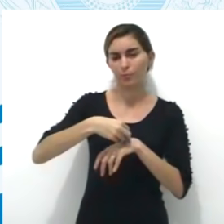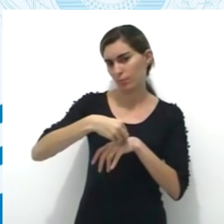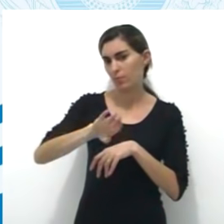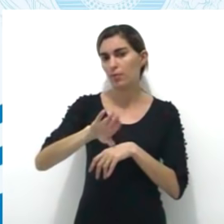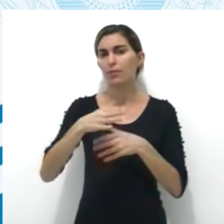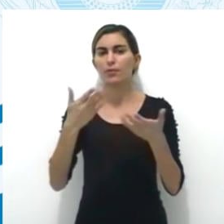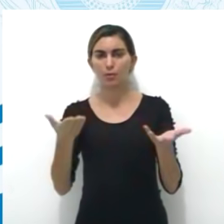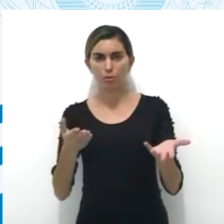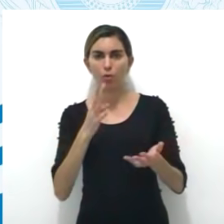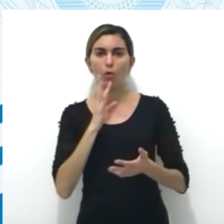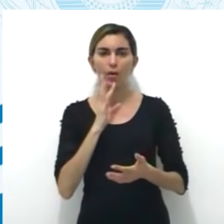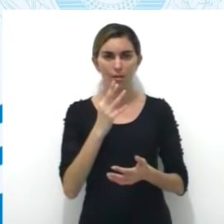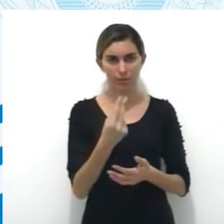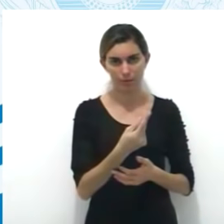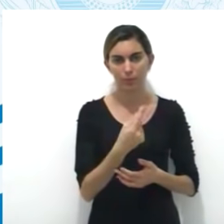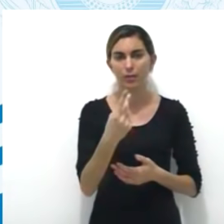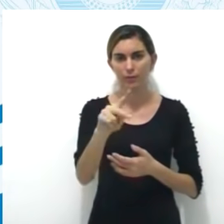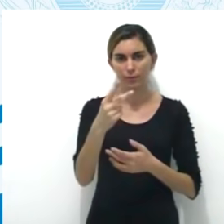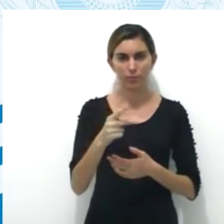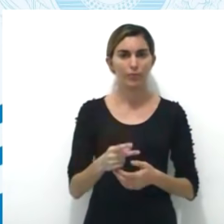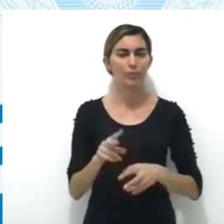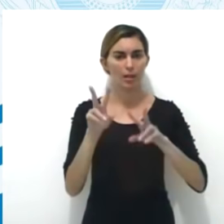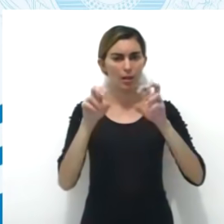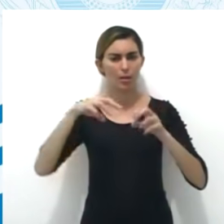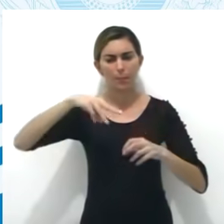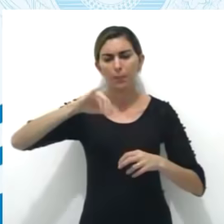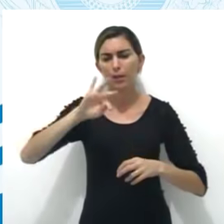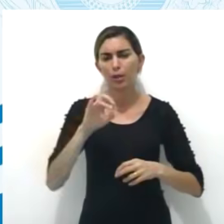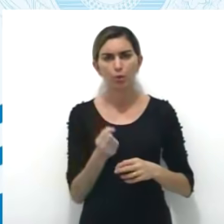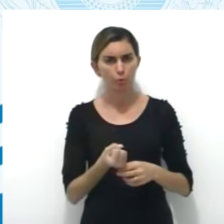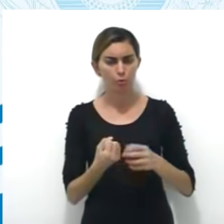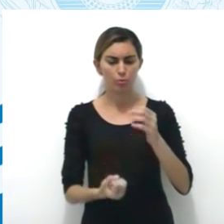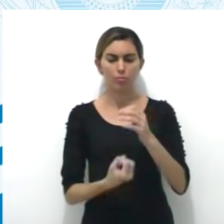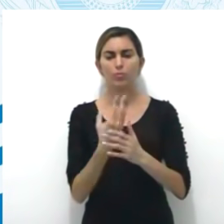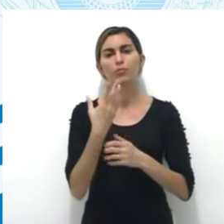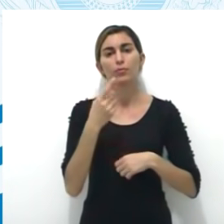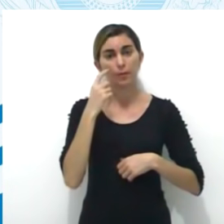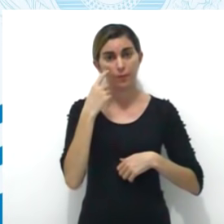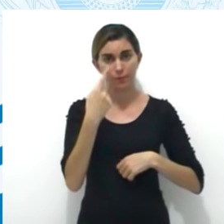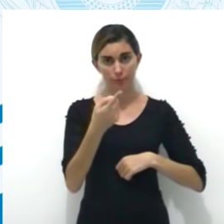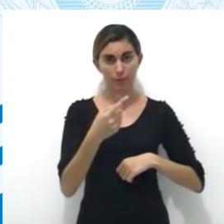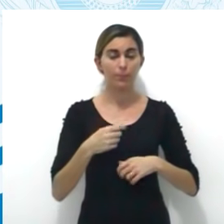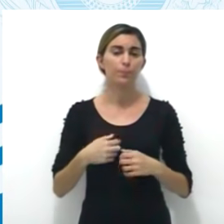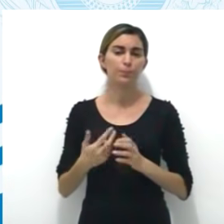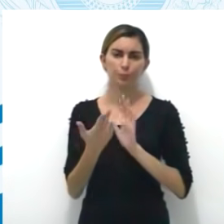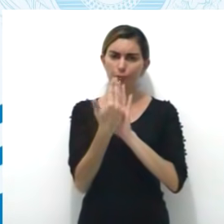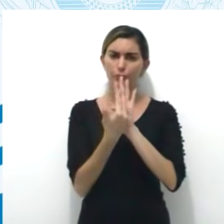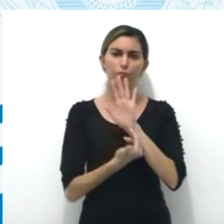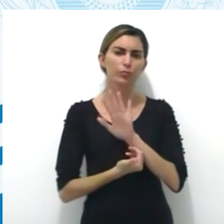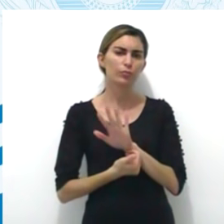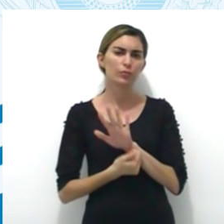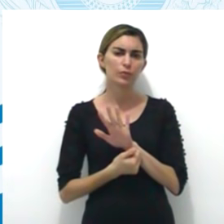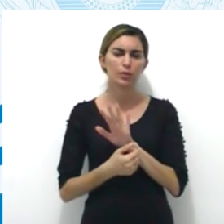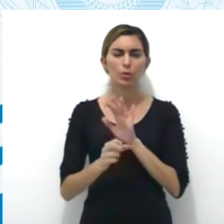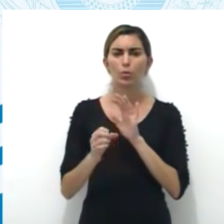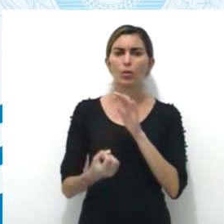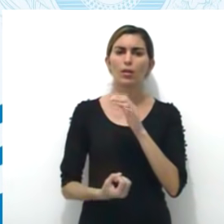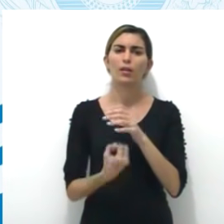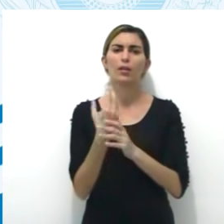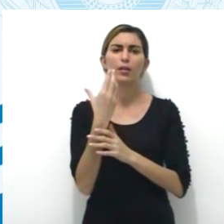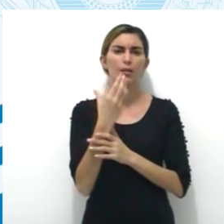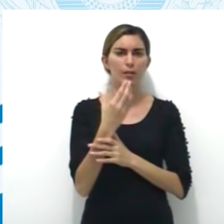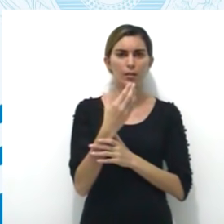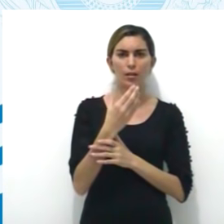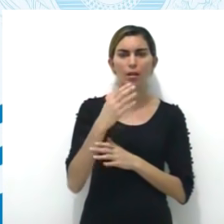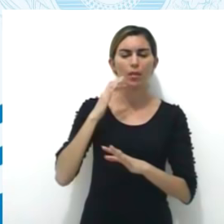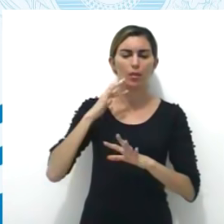para vocês esse conhecimento sobre os mitos de fundação. Aí vocês vão ver aí a figura do grande criador